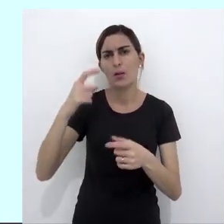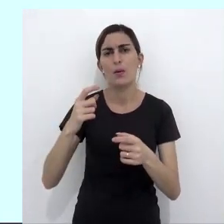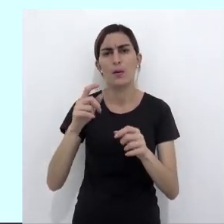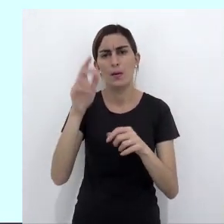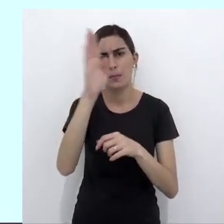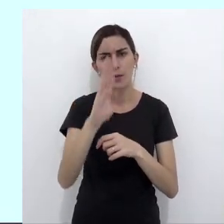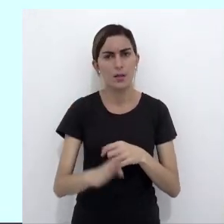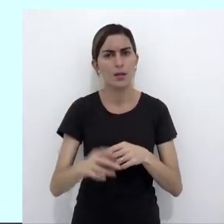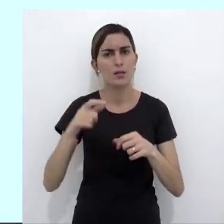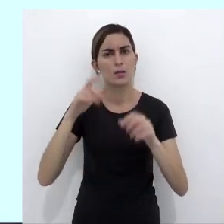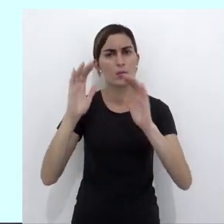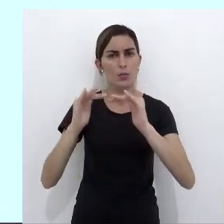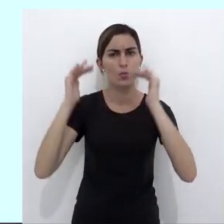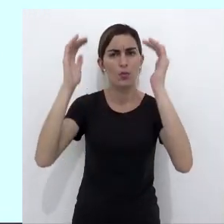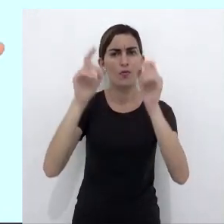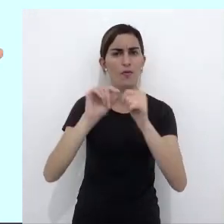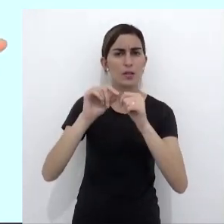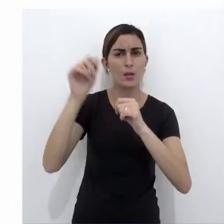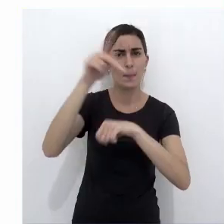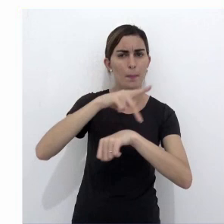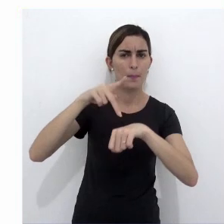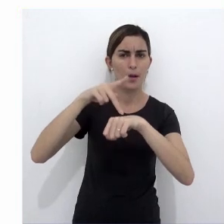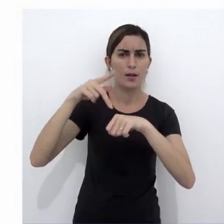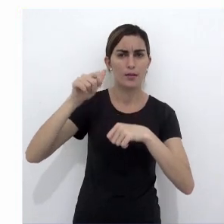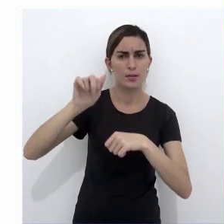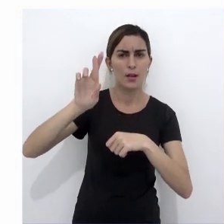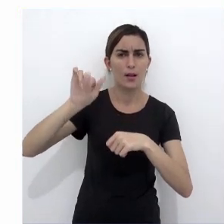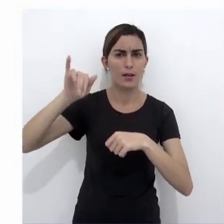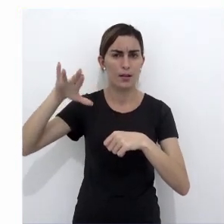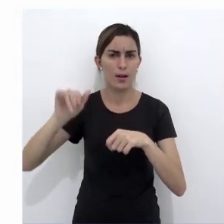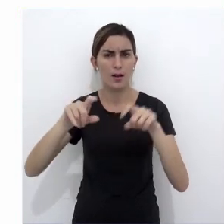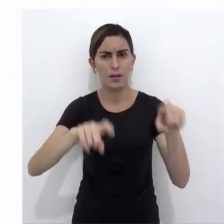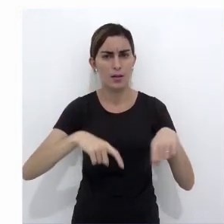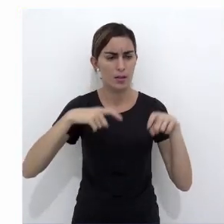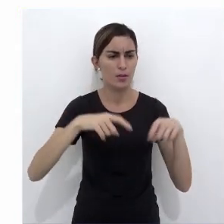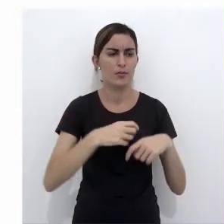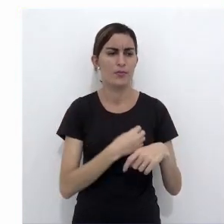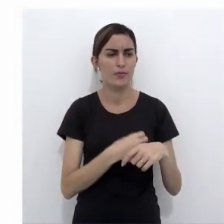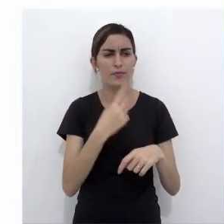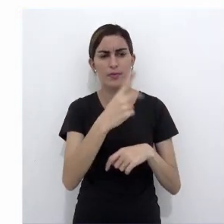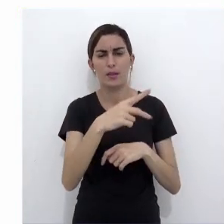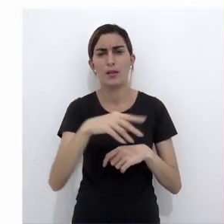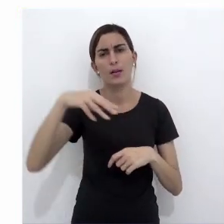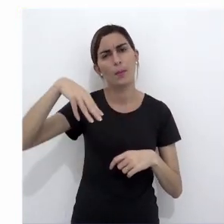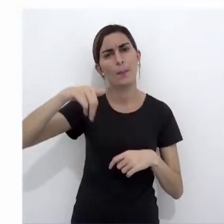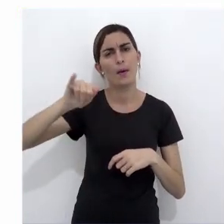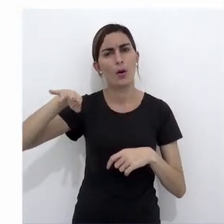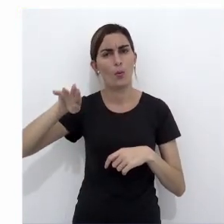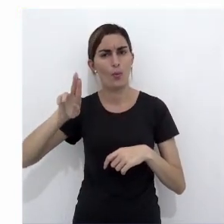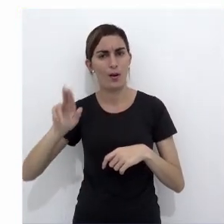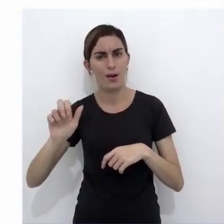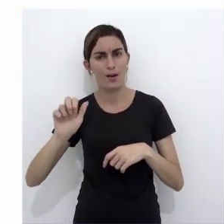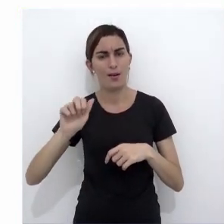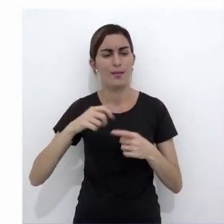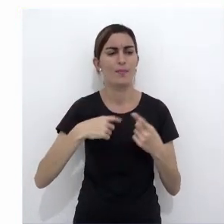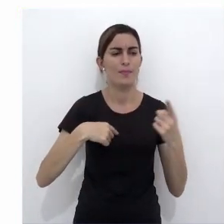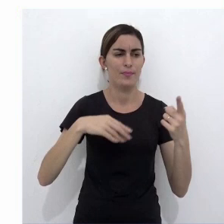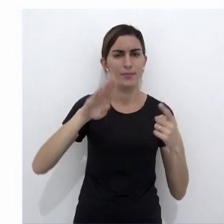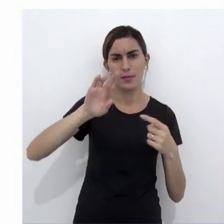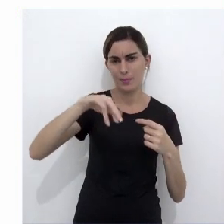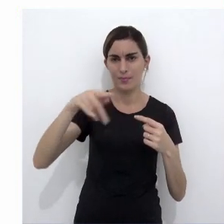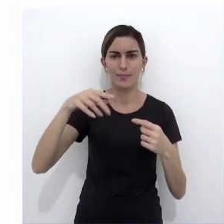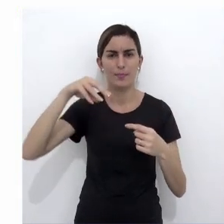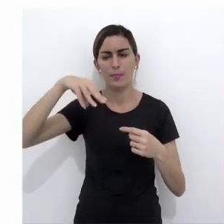elite era tornar o Brasil um país agrário. E vem aí um camarada chamado de Mauá, né, o nome dele completo